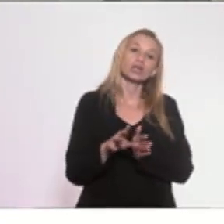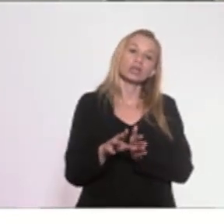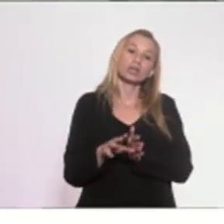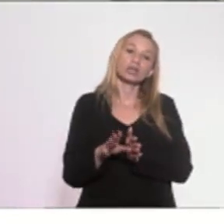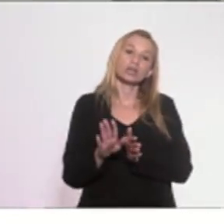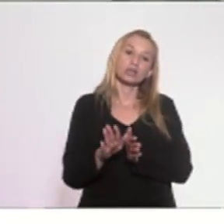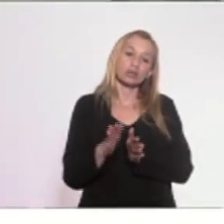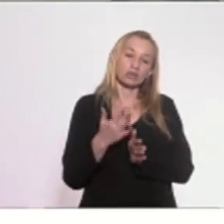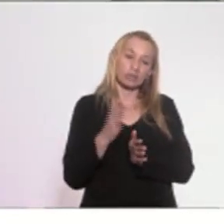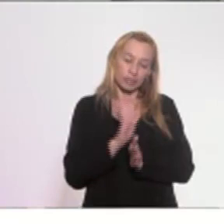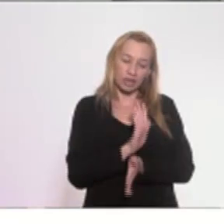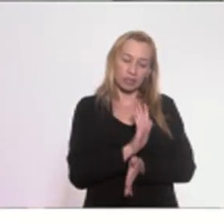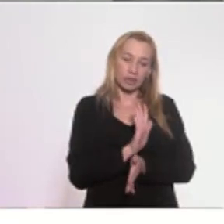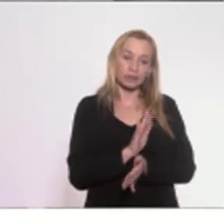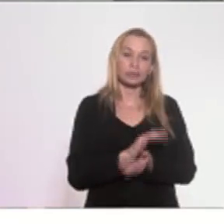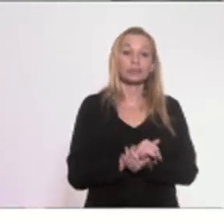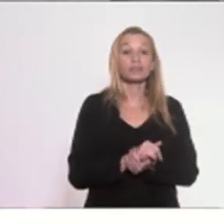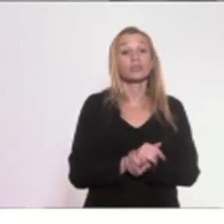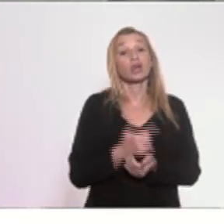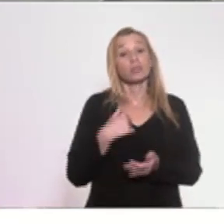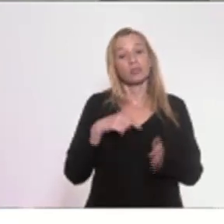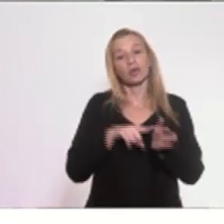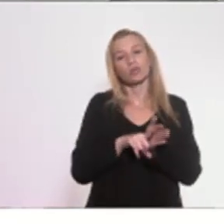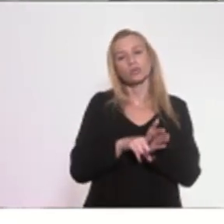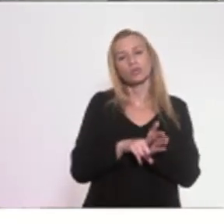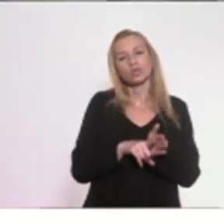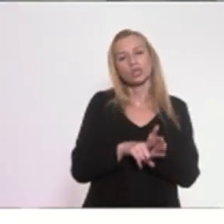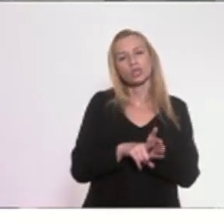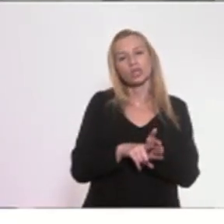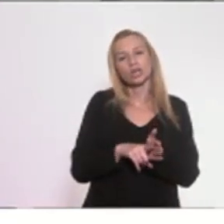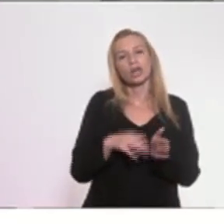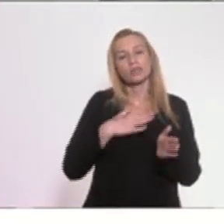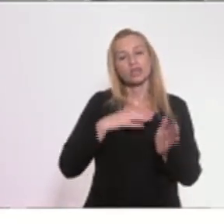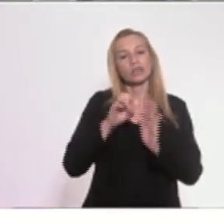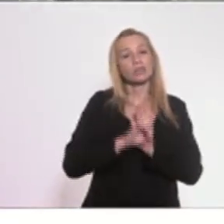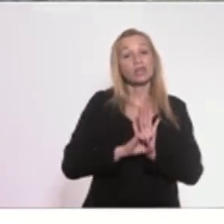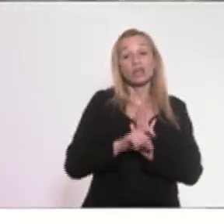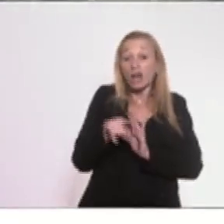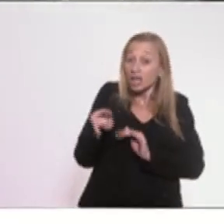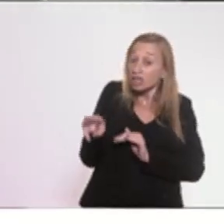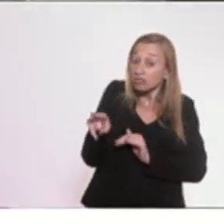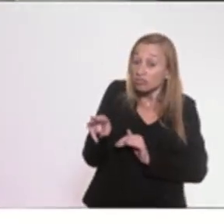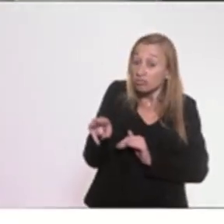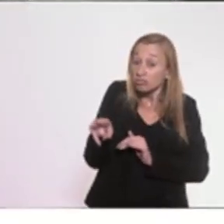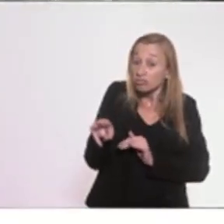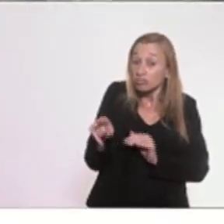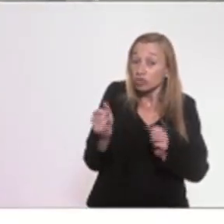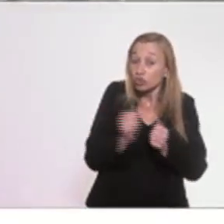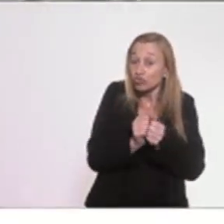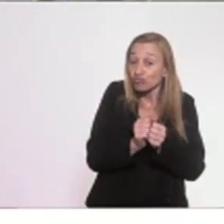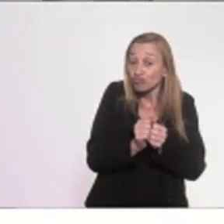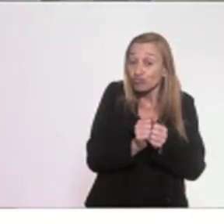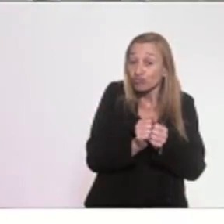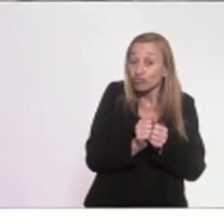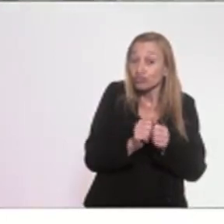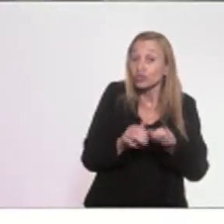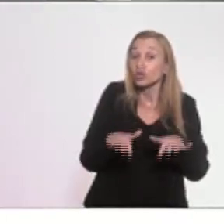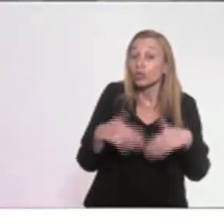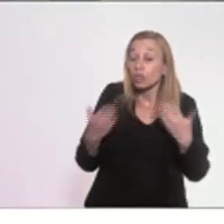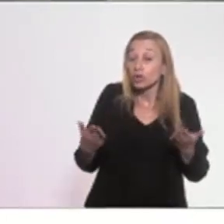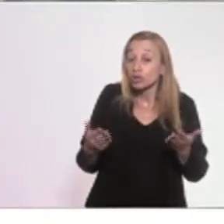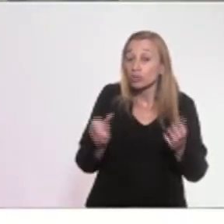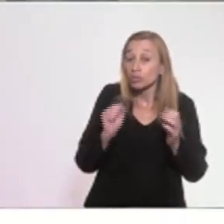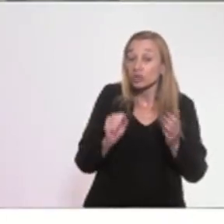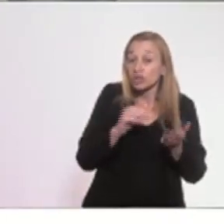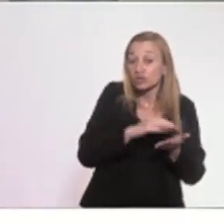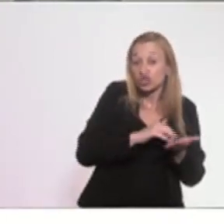ainda não terminei, vou terminar. Minha pergunta é a seguinte, minhas emendas estavam ali, as emendas estavam ali protocoladas. Quando é possível tirá-las